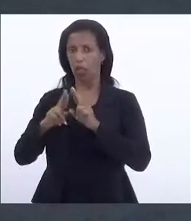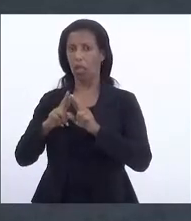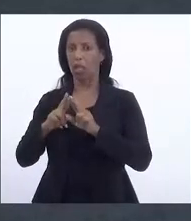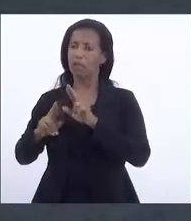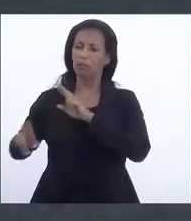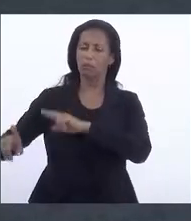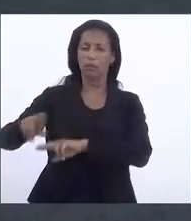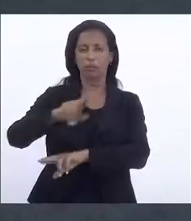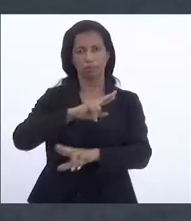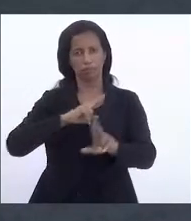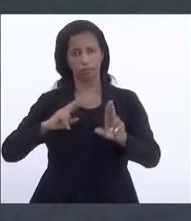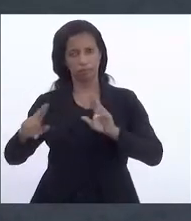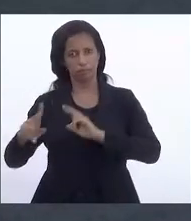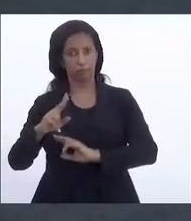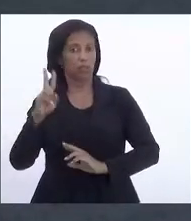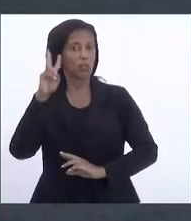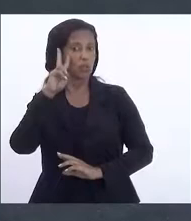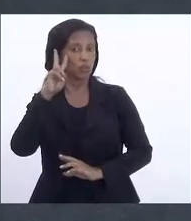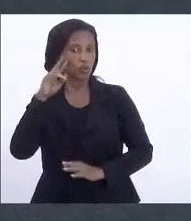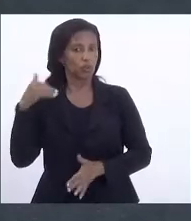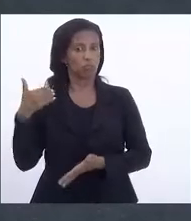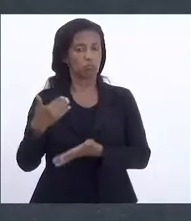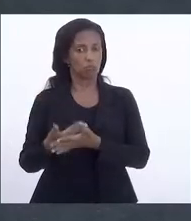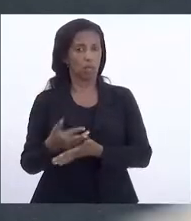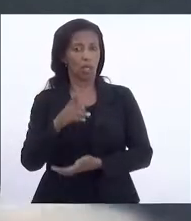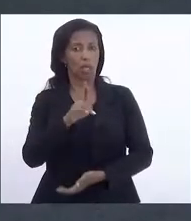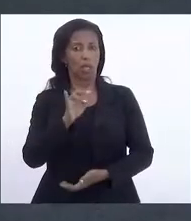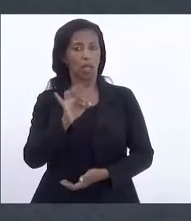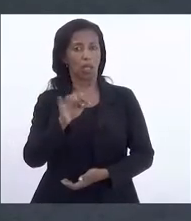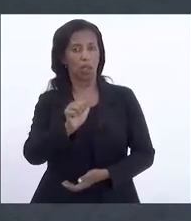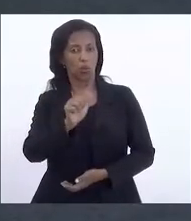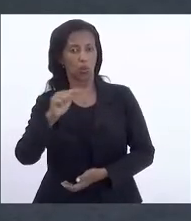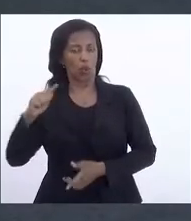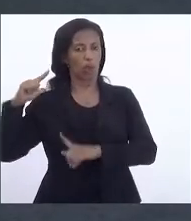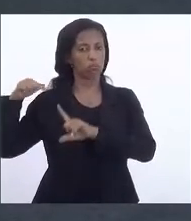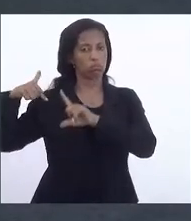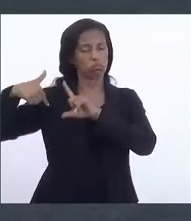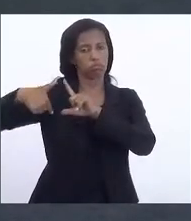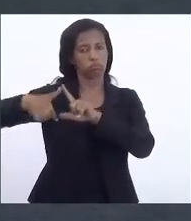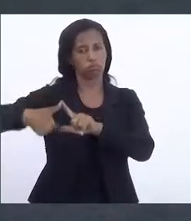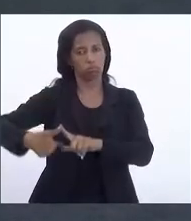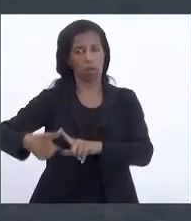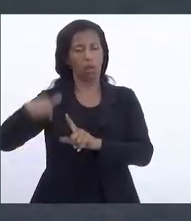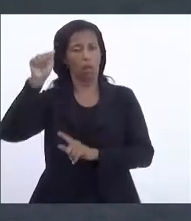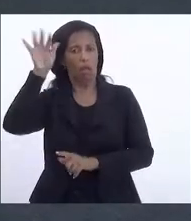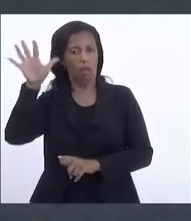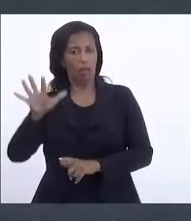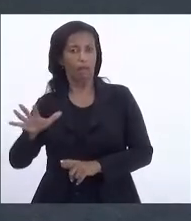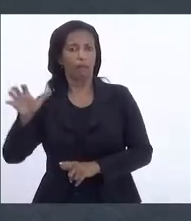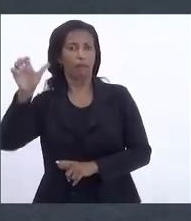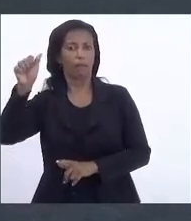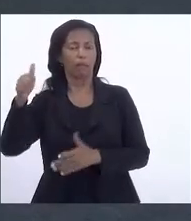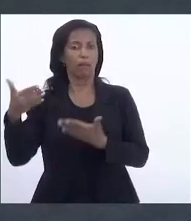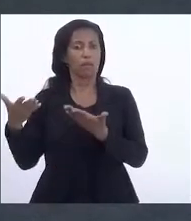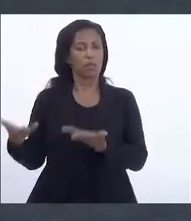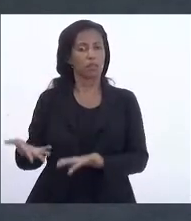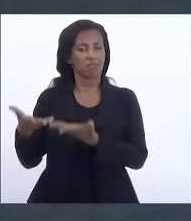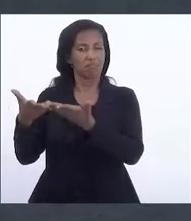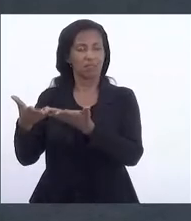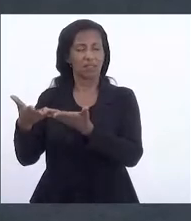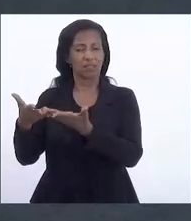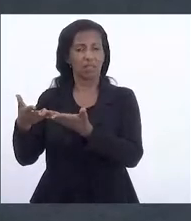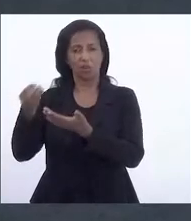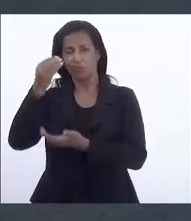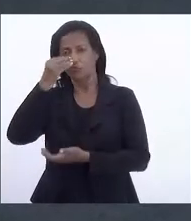pessoas. Historicamente, os rituais e tradições das religiões de matriz africana são estigmatizados